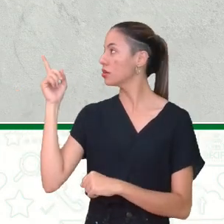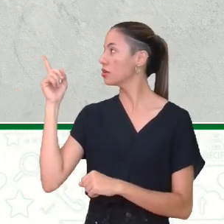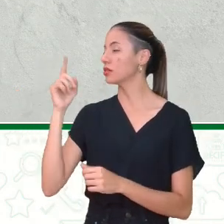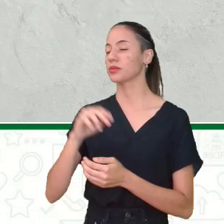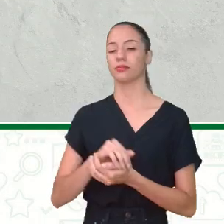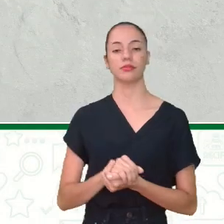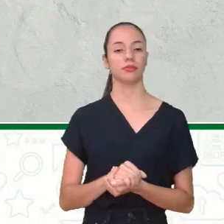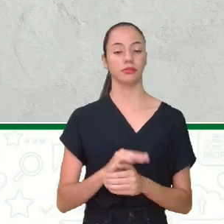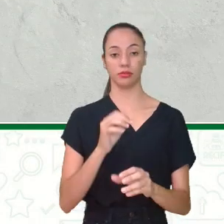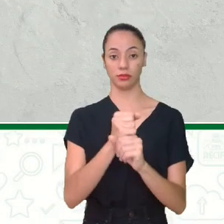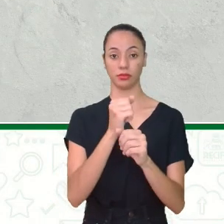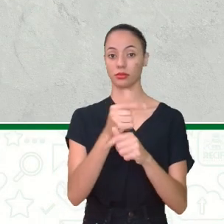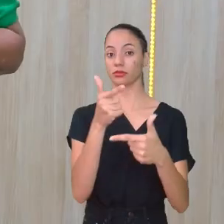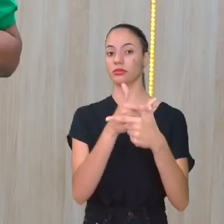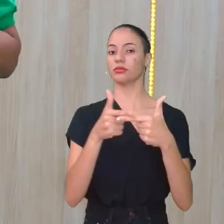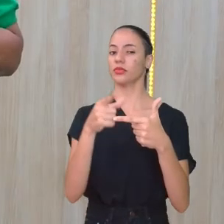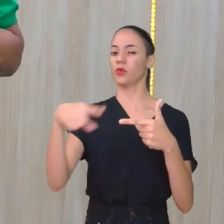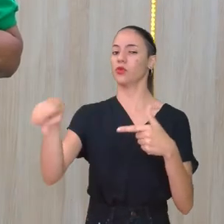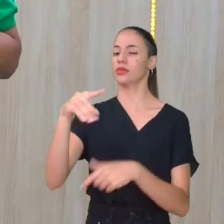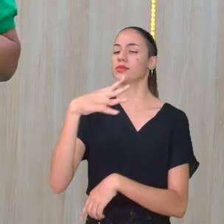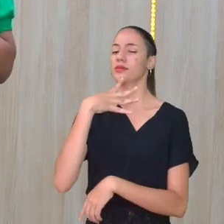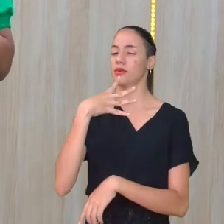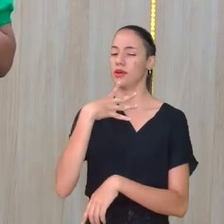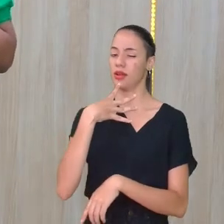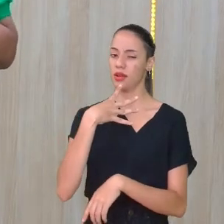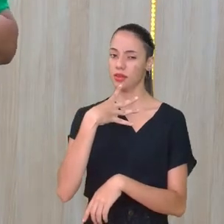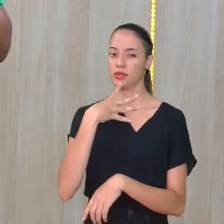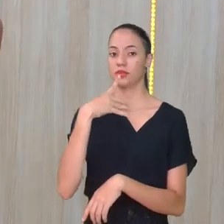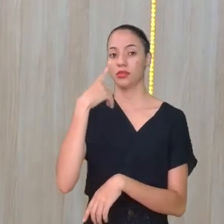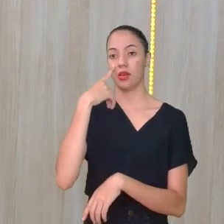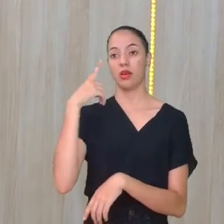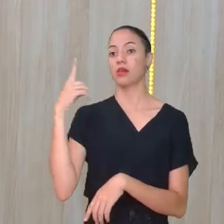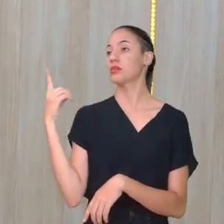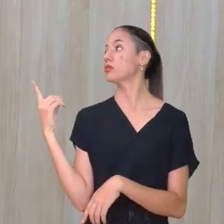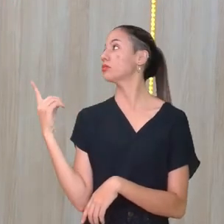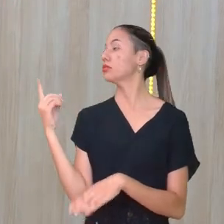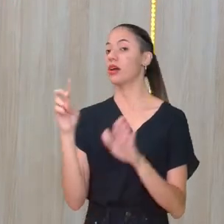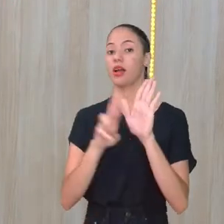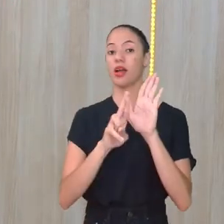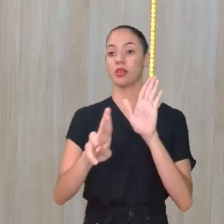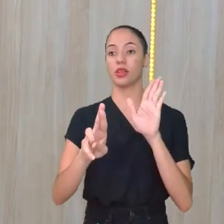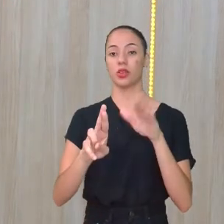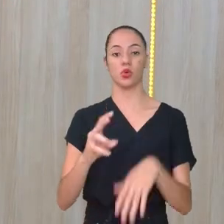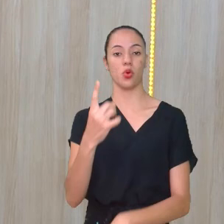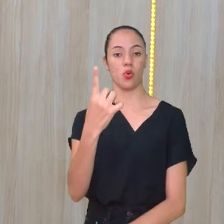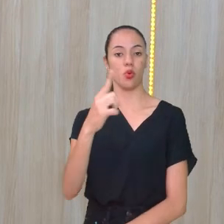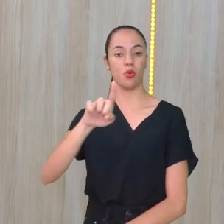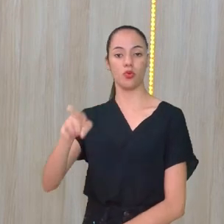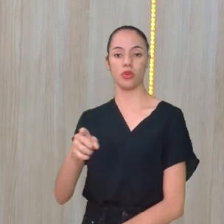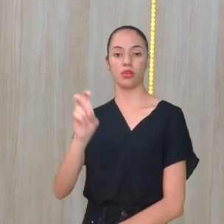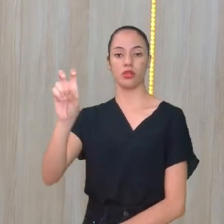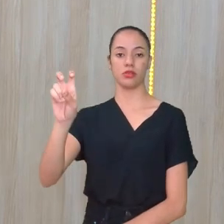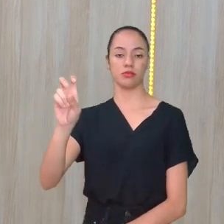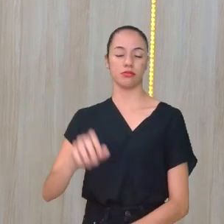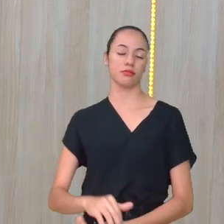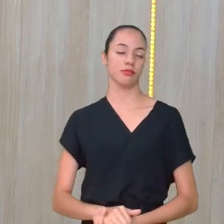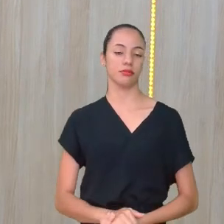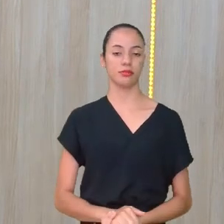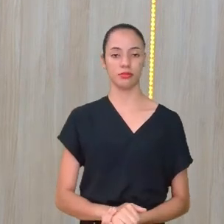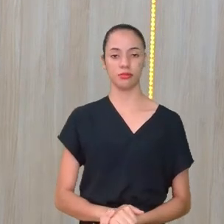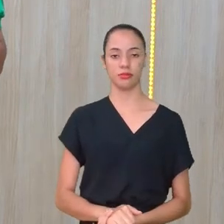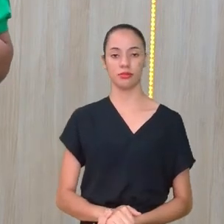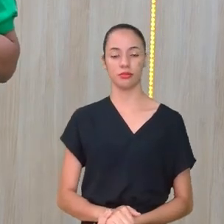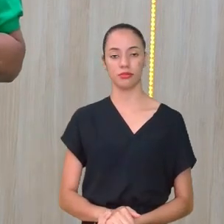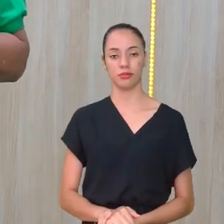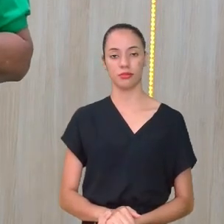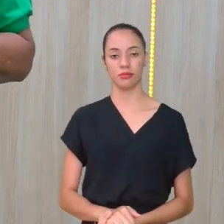de dividir que vocês conhecem, tá? E ela me deu ali 1,5. Ou seja, é